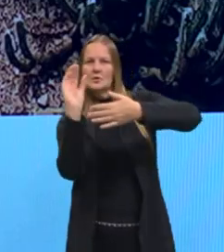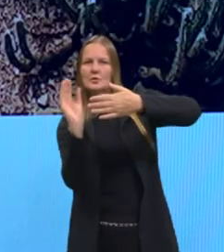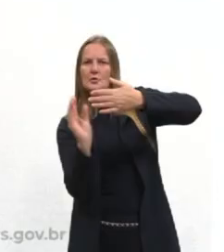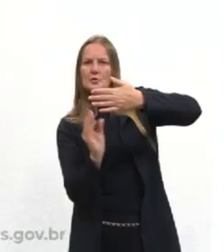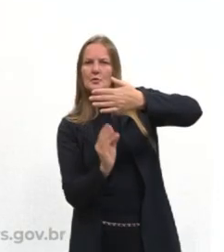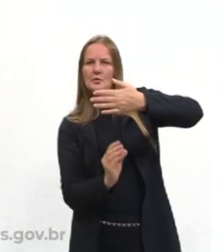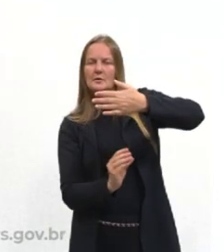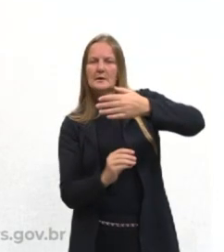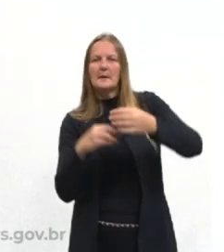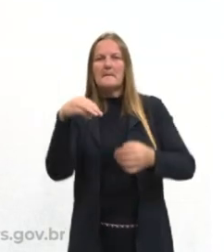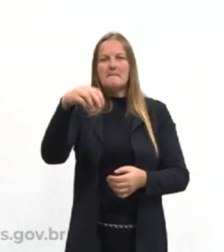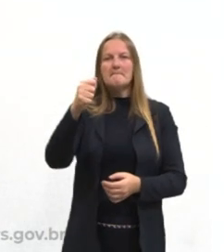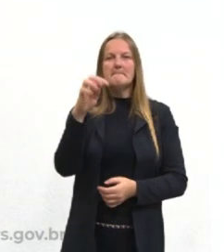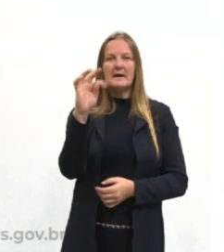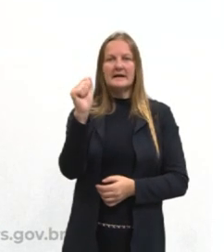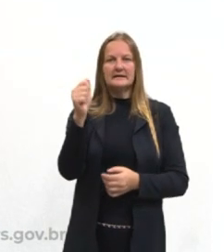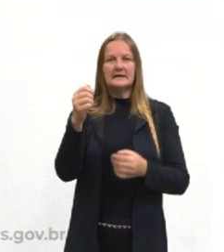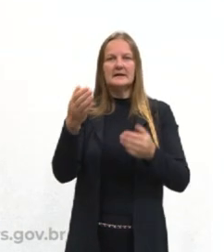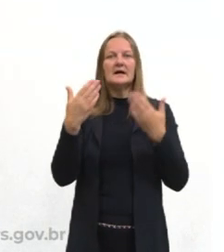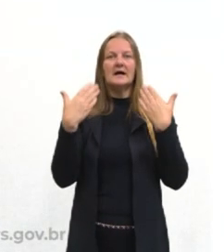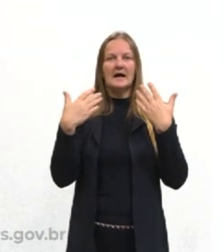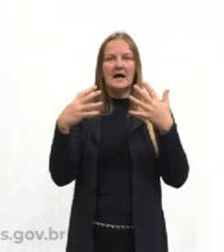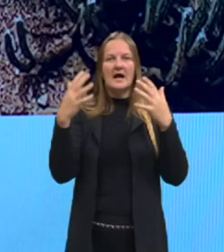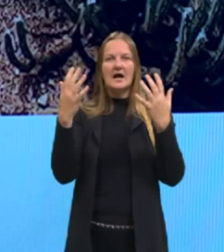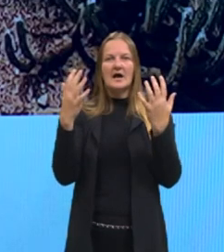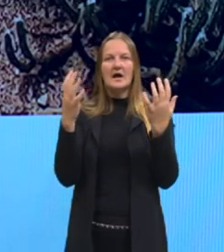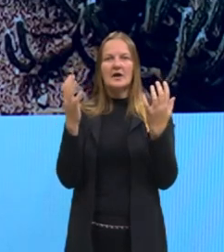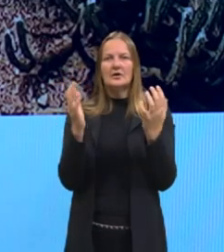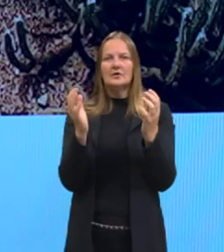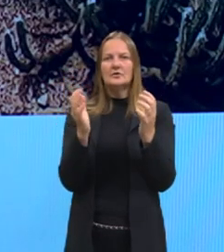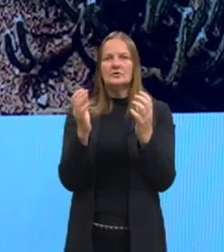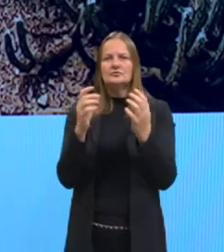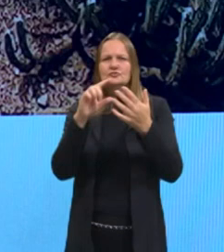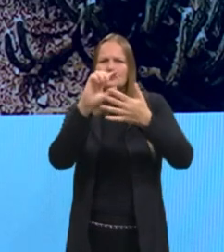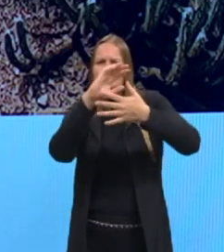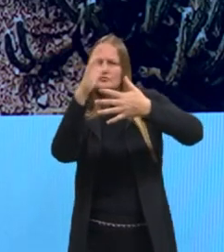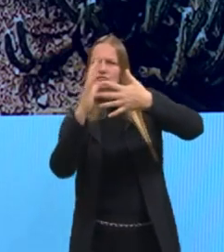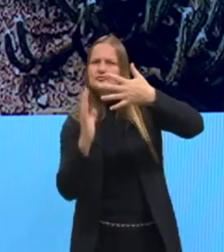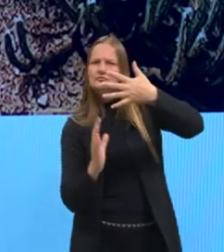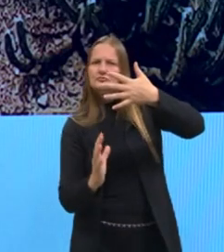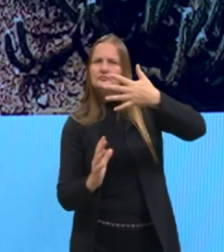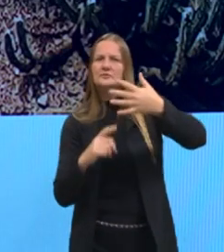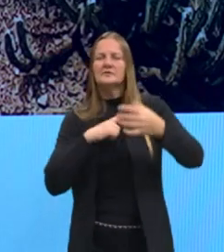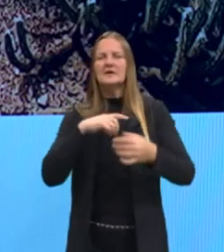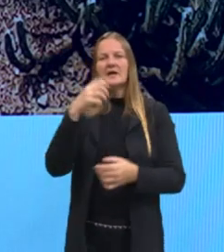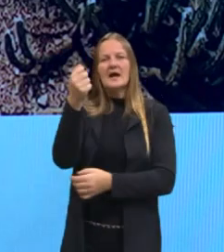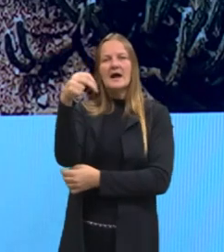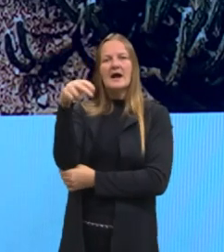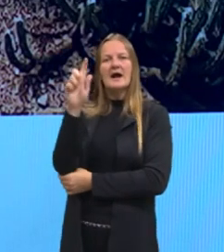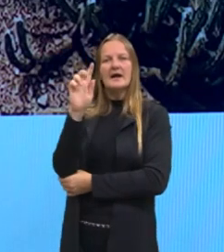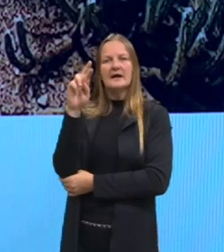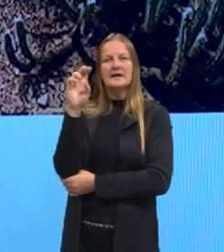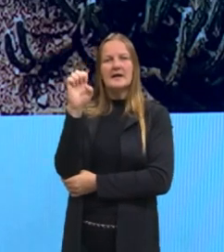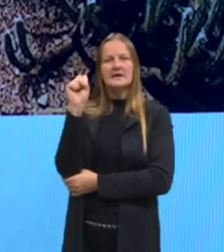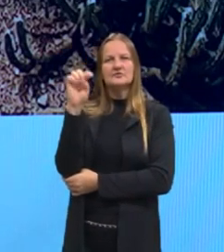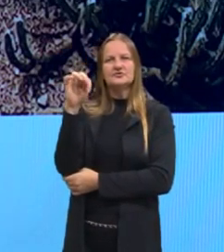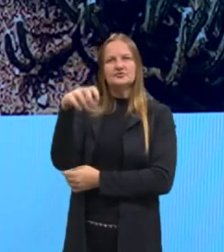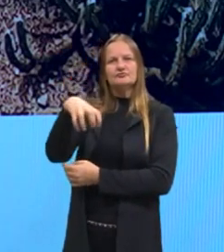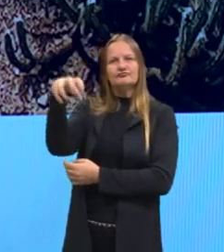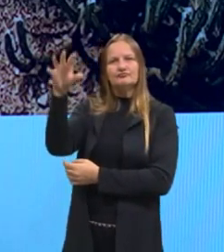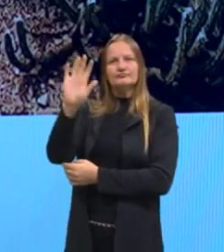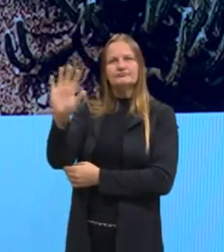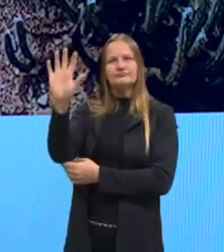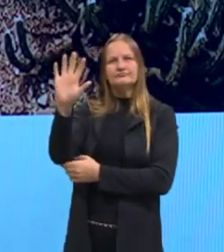Mata né que a Mata Atlântica né vai mostrar ali a Mata Atlântica o Agreste que é uma região de transição que